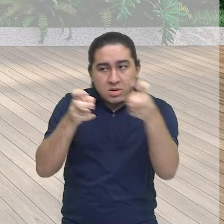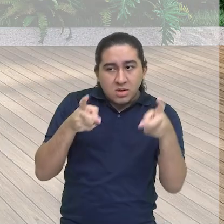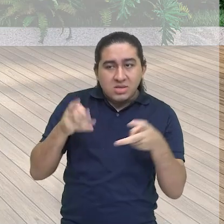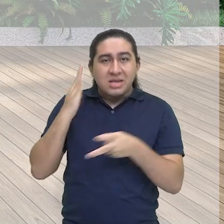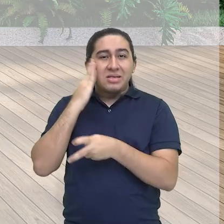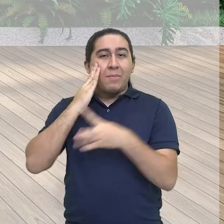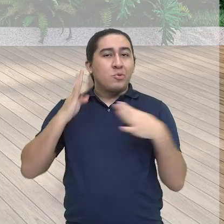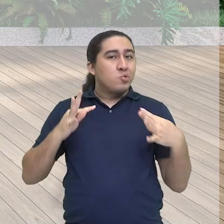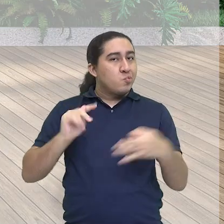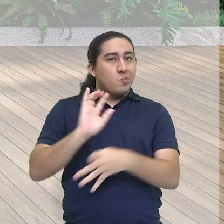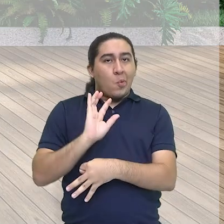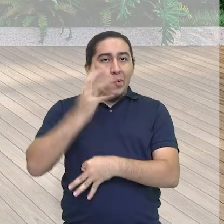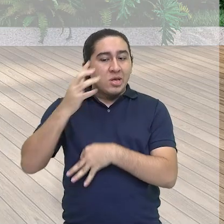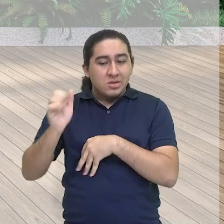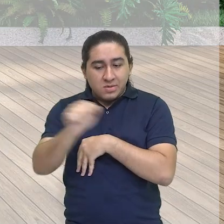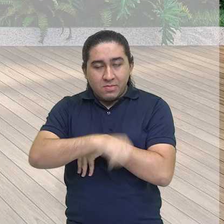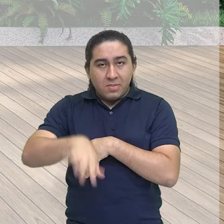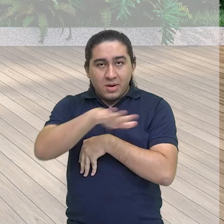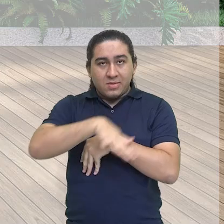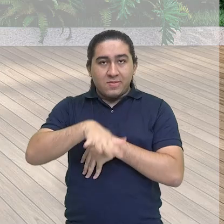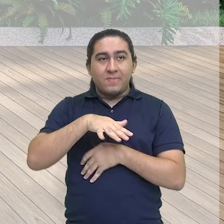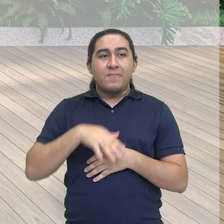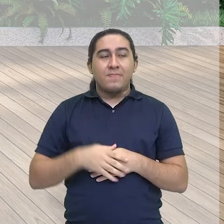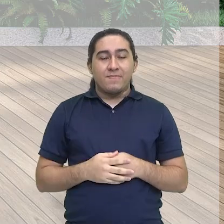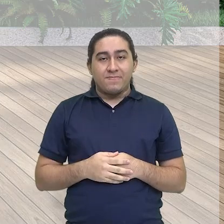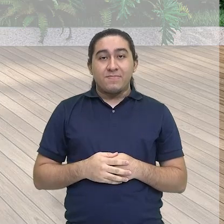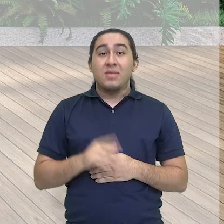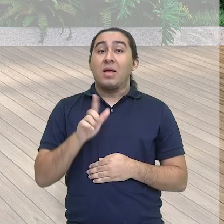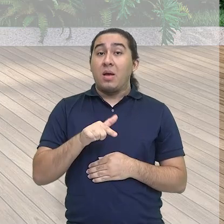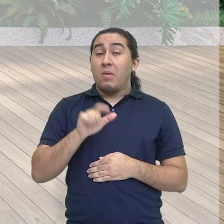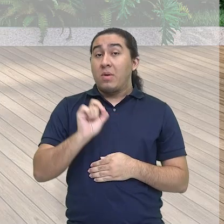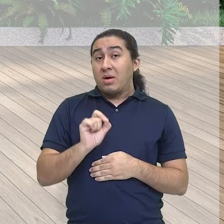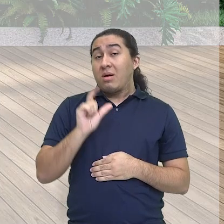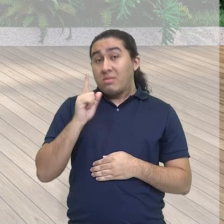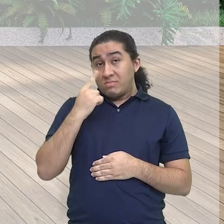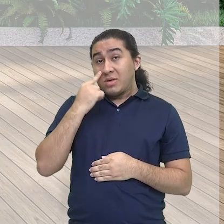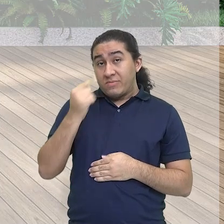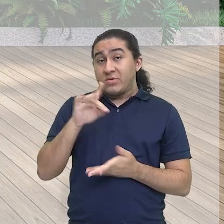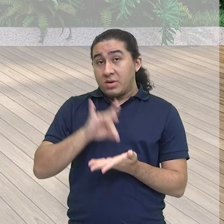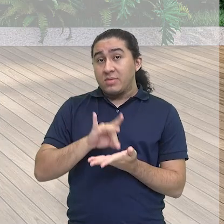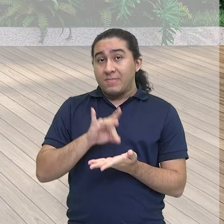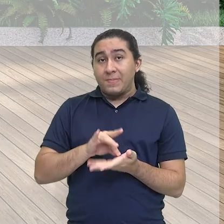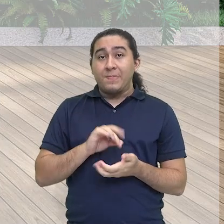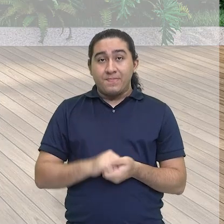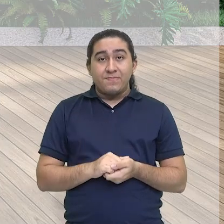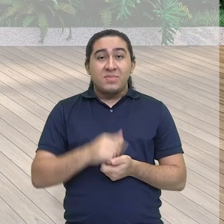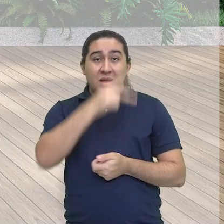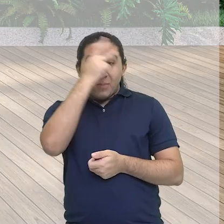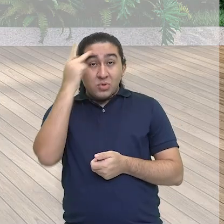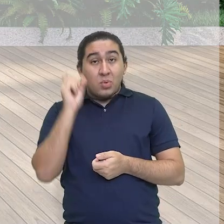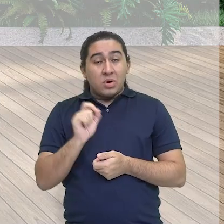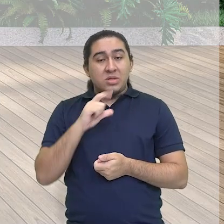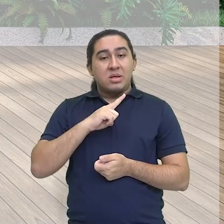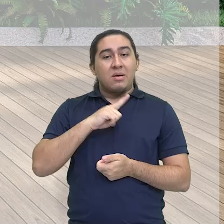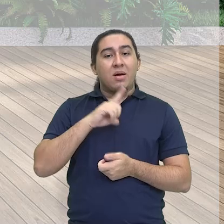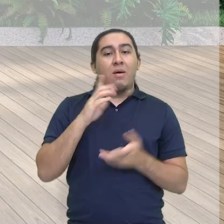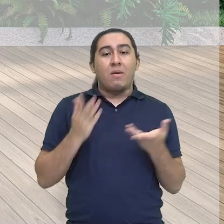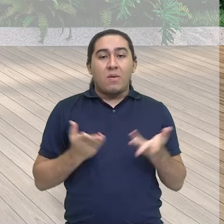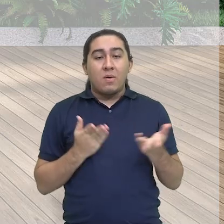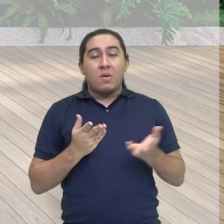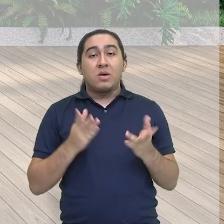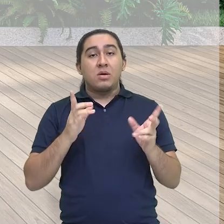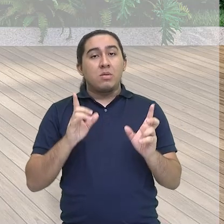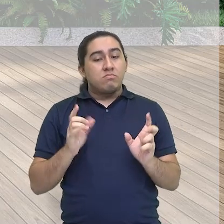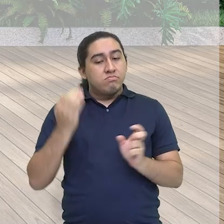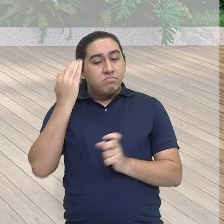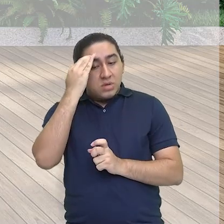que está acontecendo ao seu redor. Isso é interessante, né? Quando a pessoa vai ler um texto, né, ele